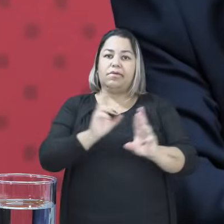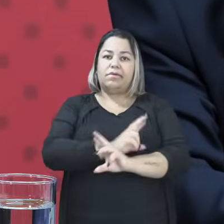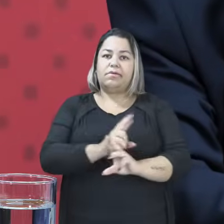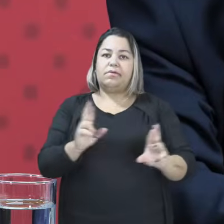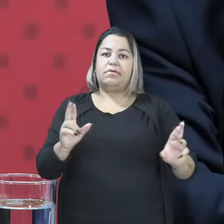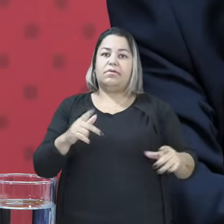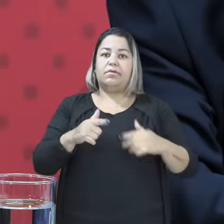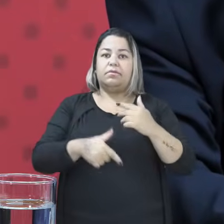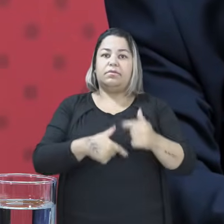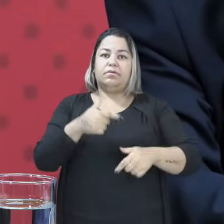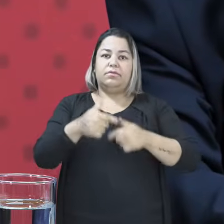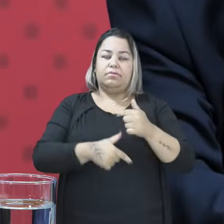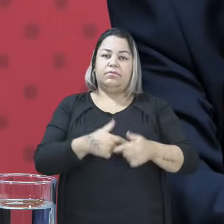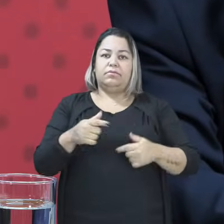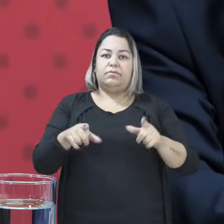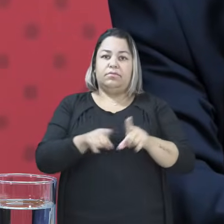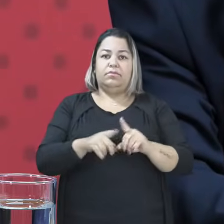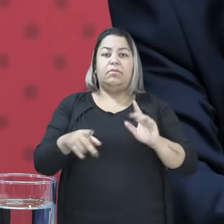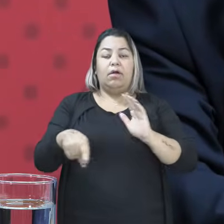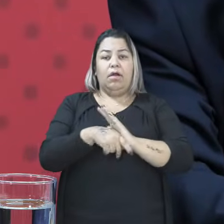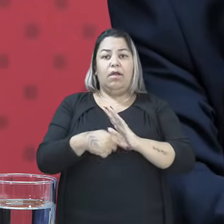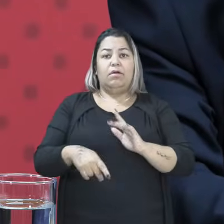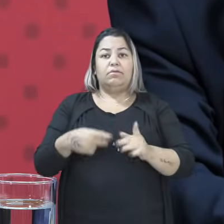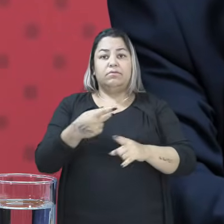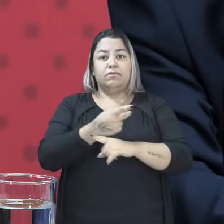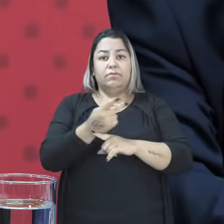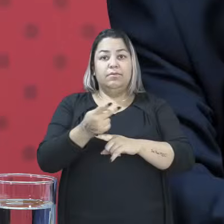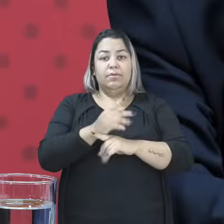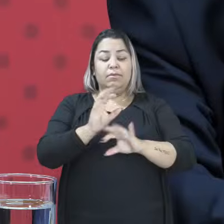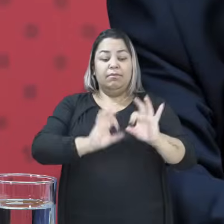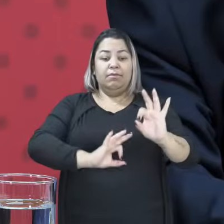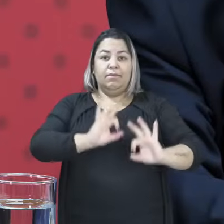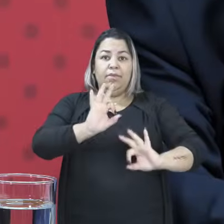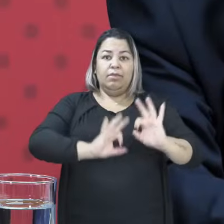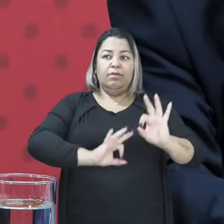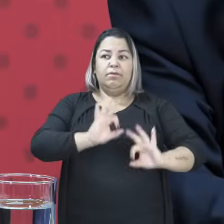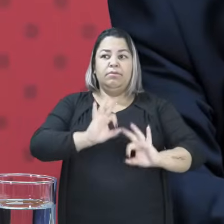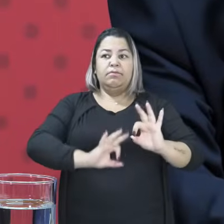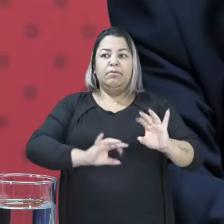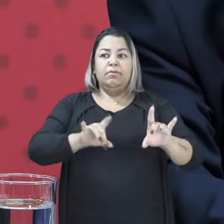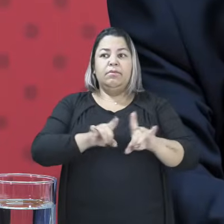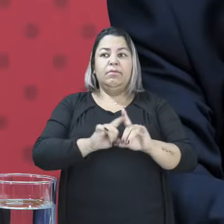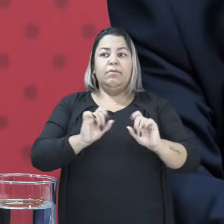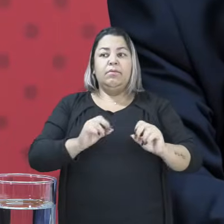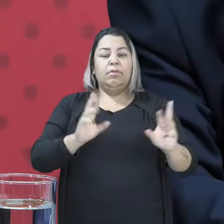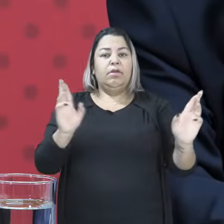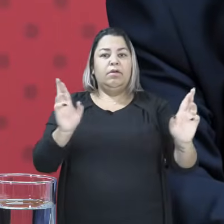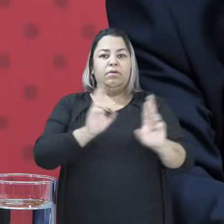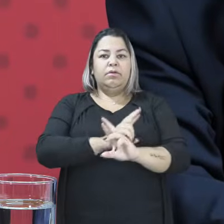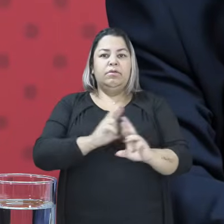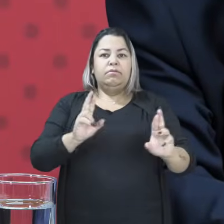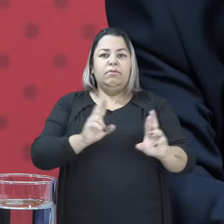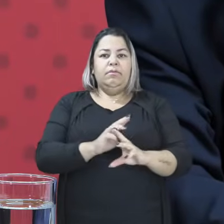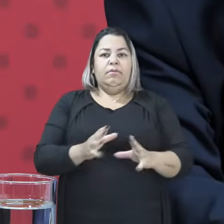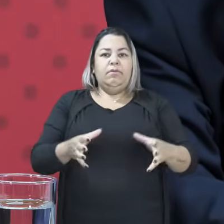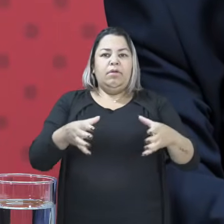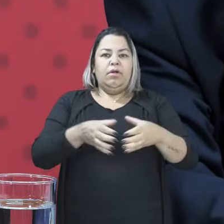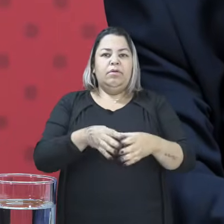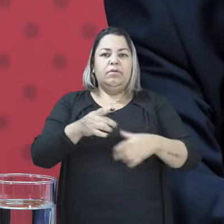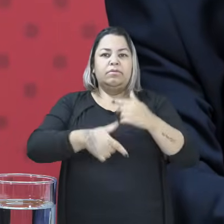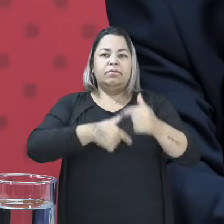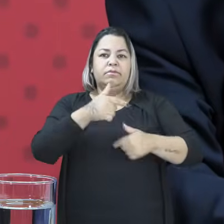que efetivamente buscar novas formas de organização e de relação com essa nova classe trabalhadora